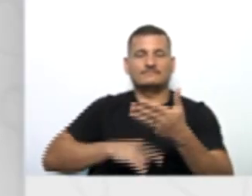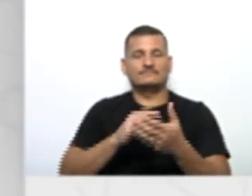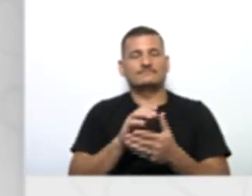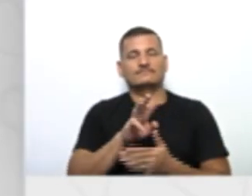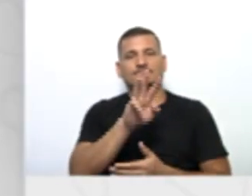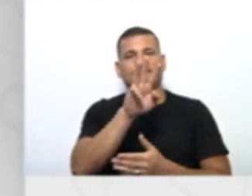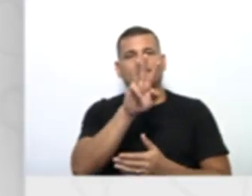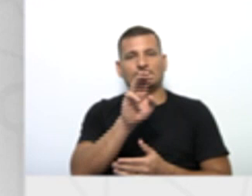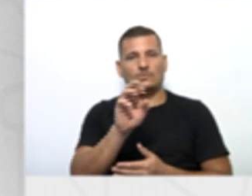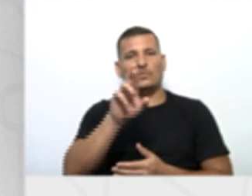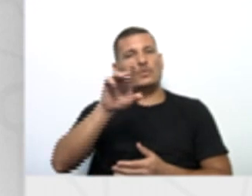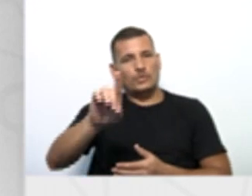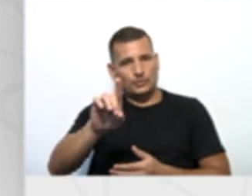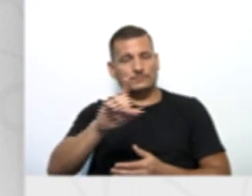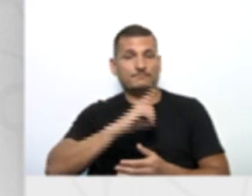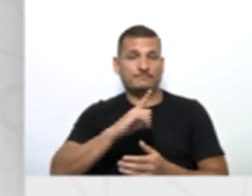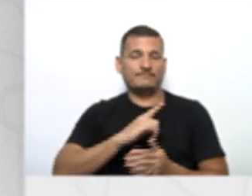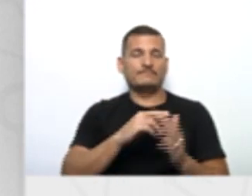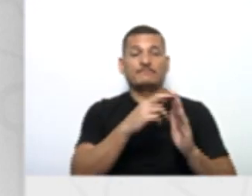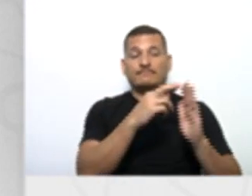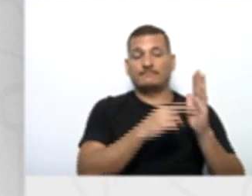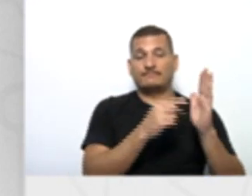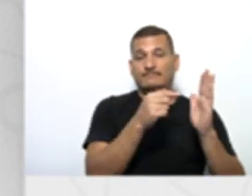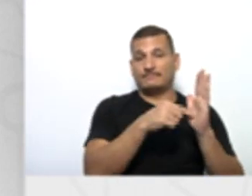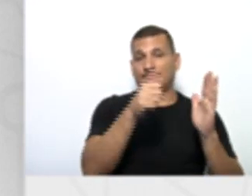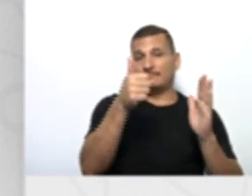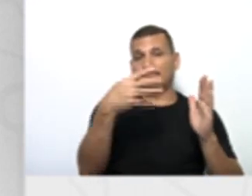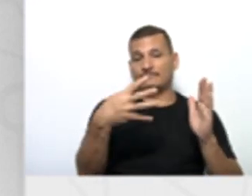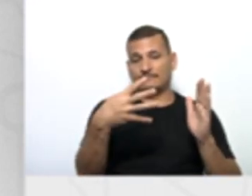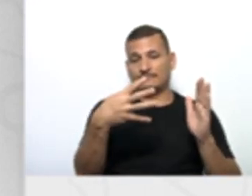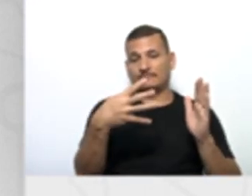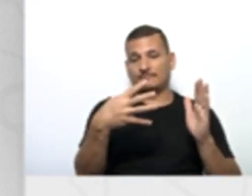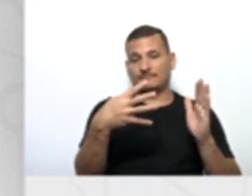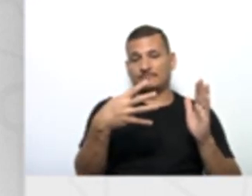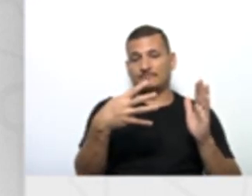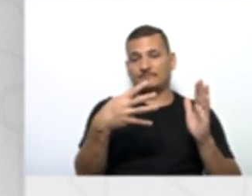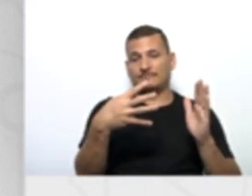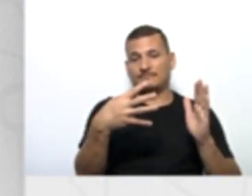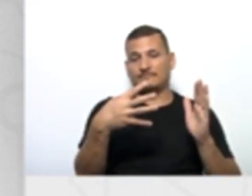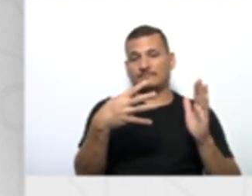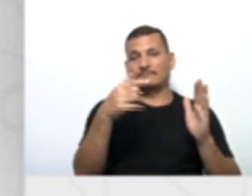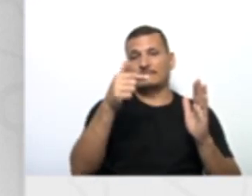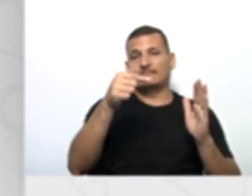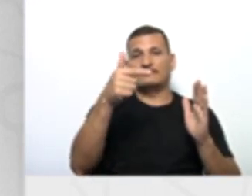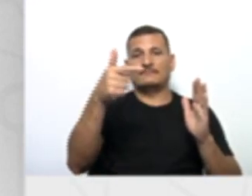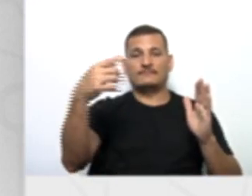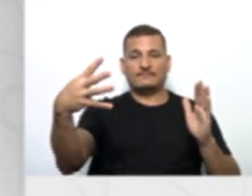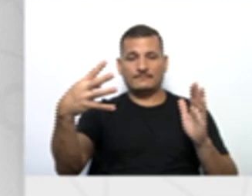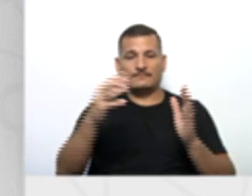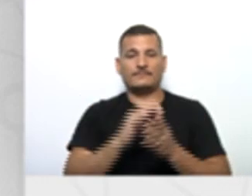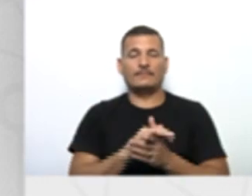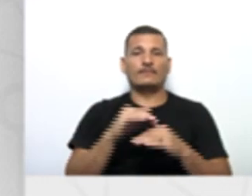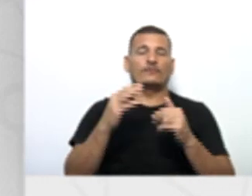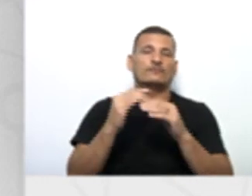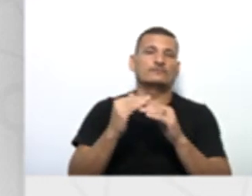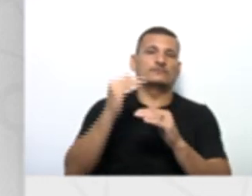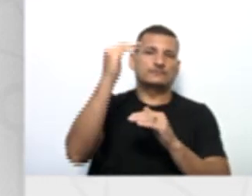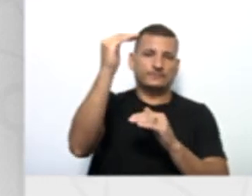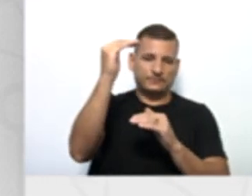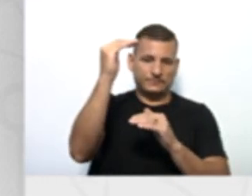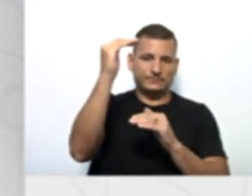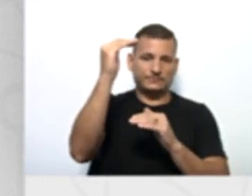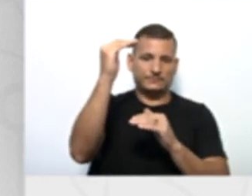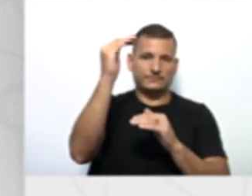norma brasileira 14.724. Ela diz com relação às margens. Então, a margem superior e